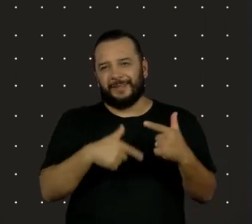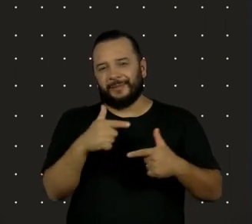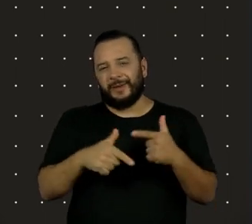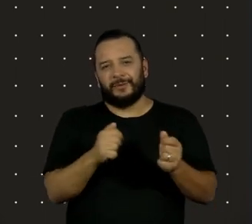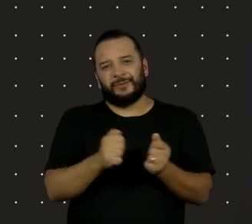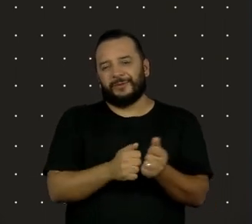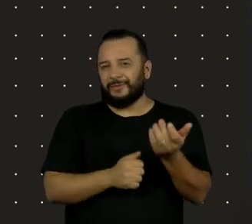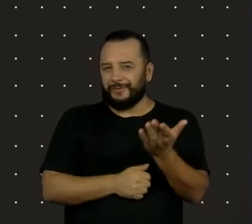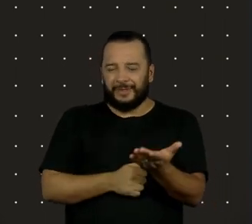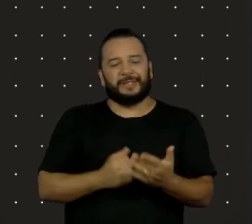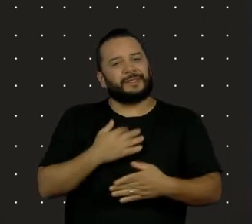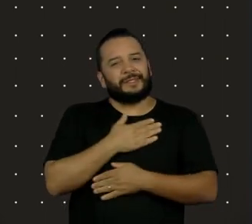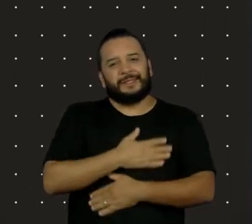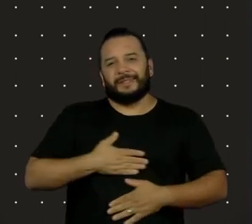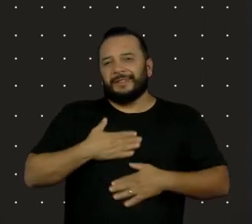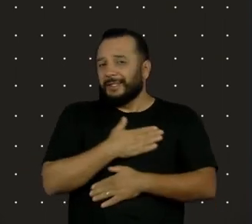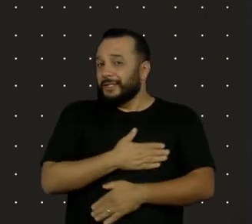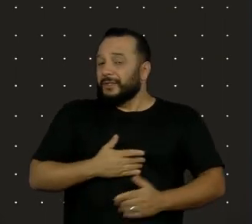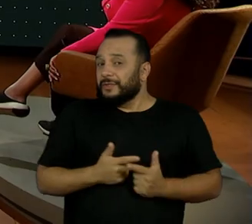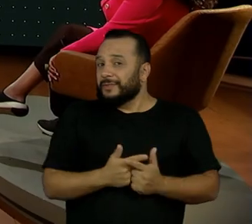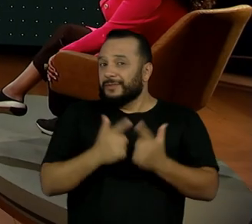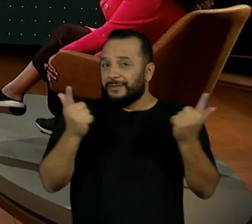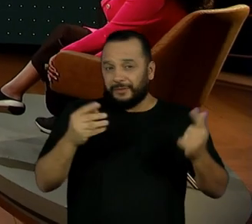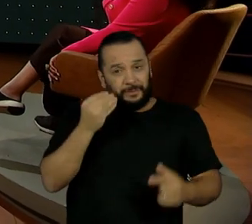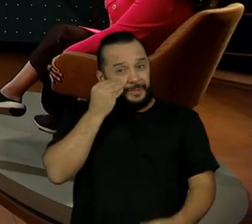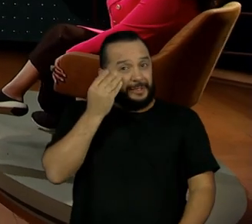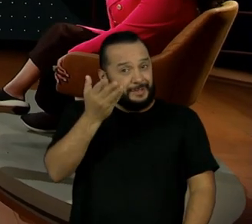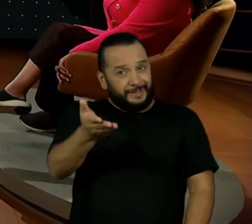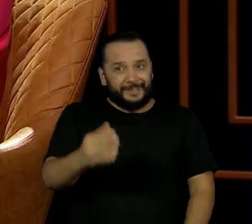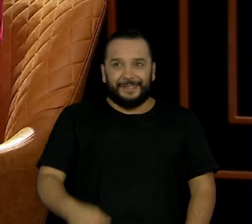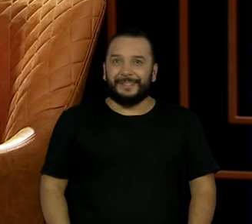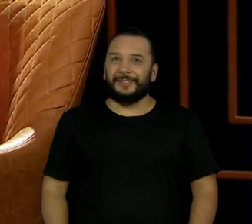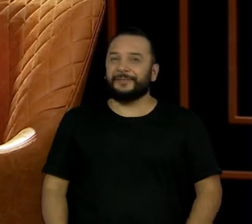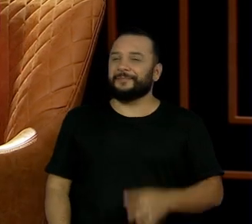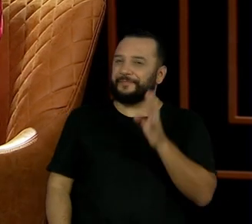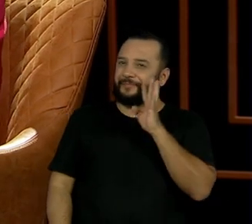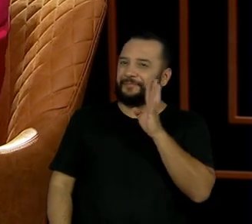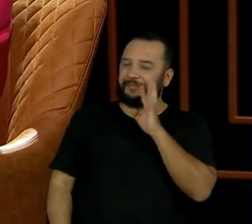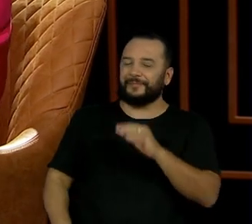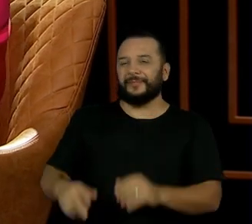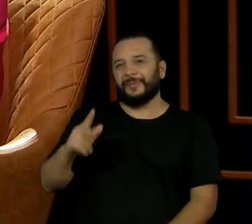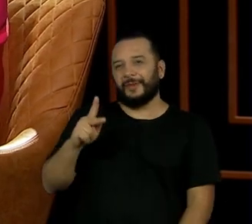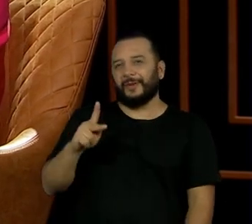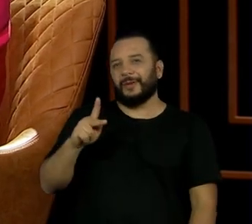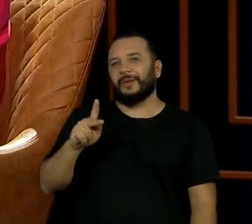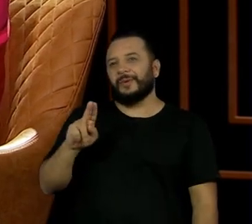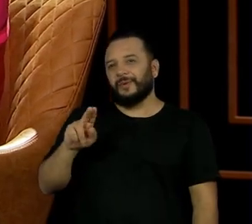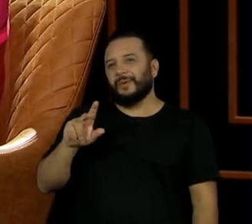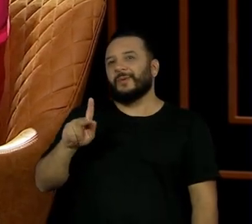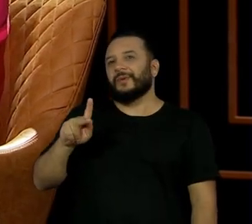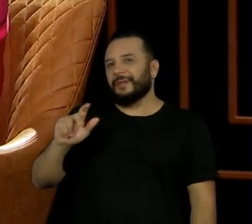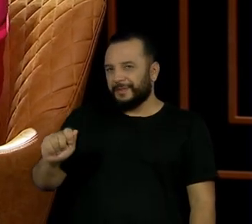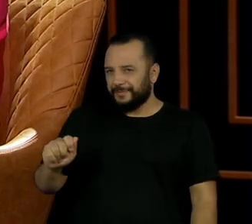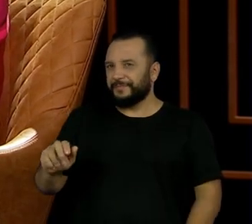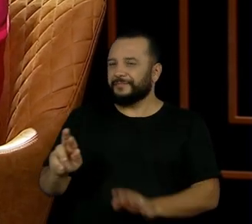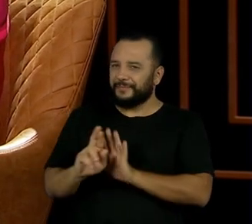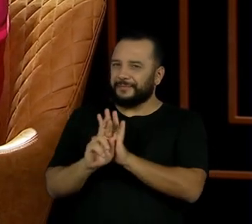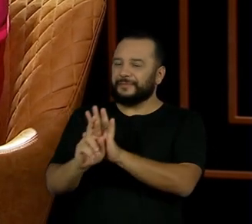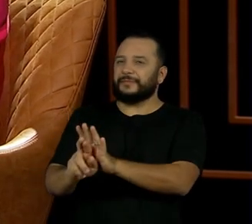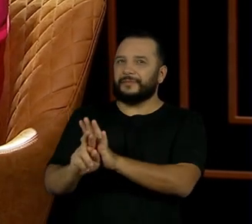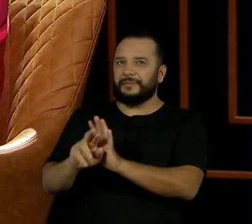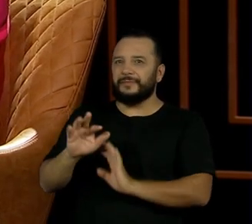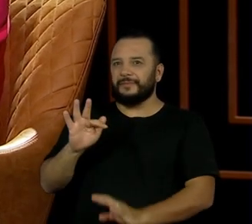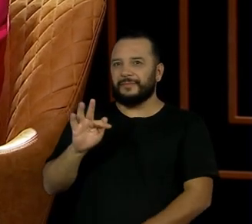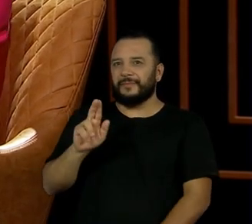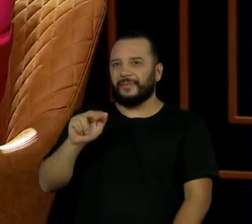bonitos com você tá bom muita sorte um beijão Que legal que representando foi como legusta é